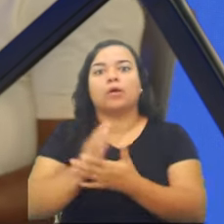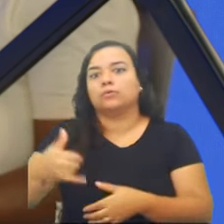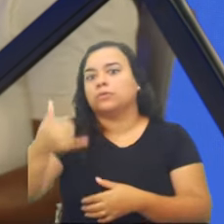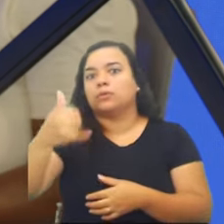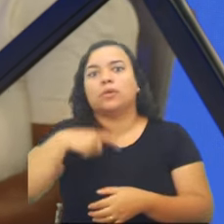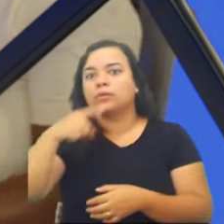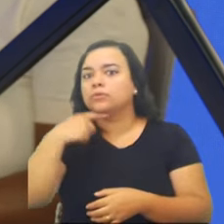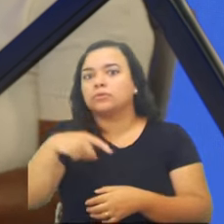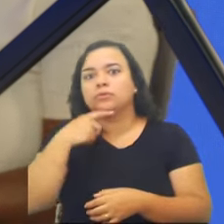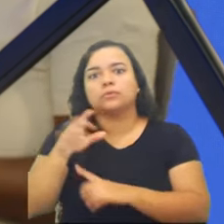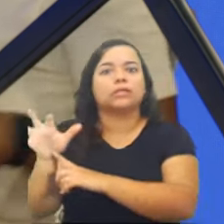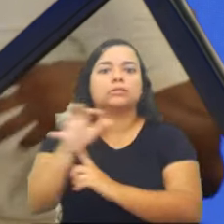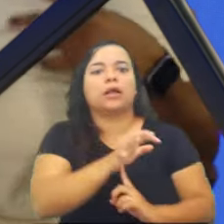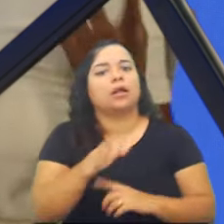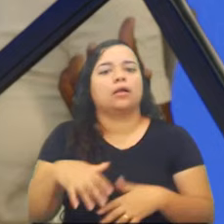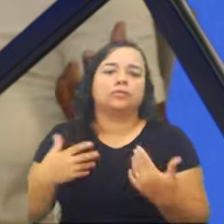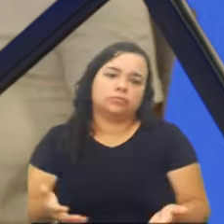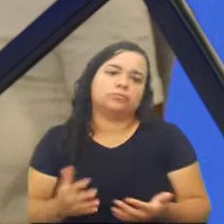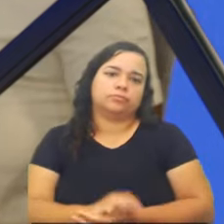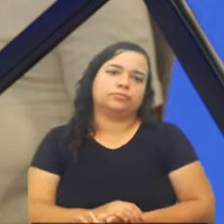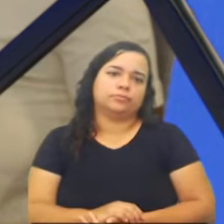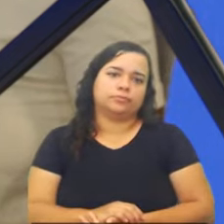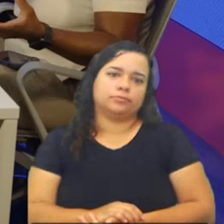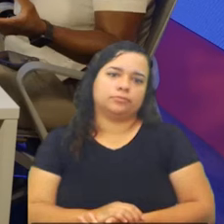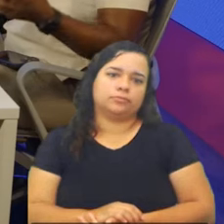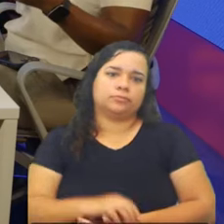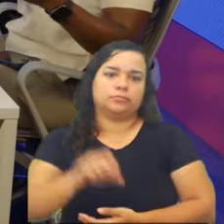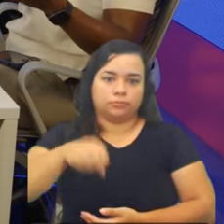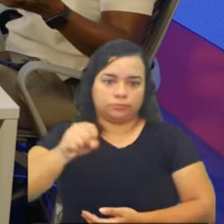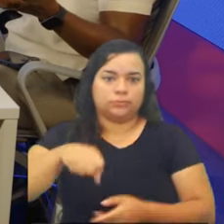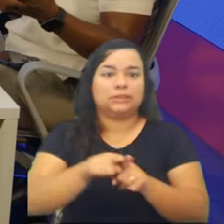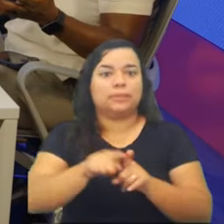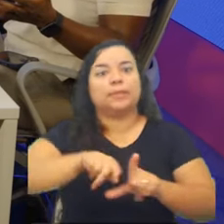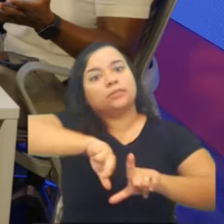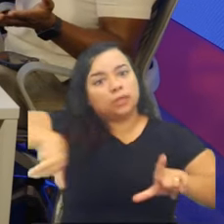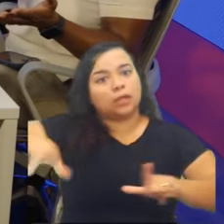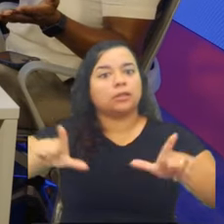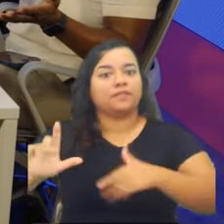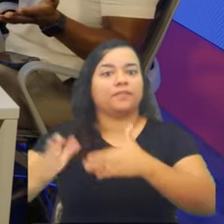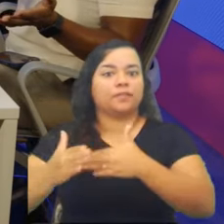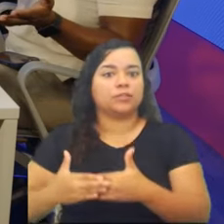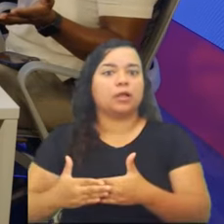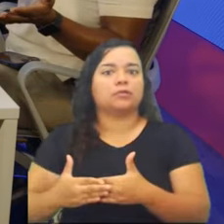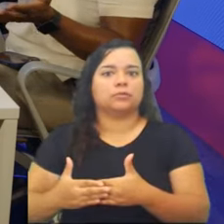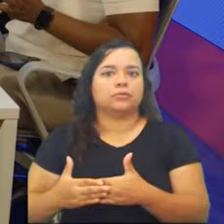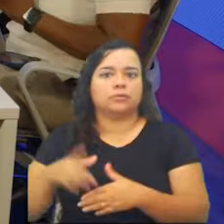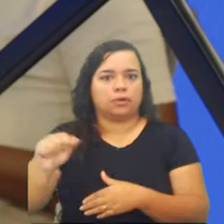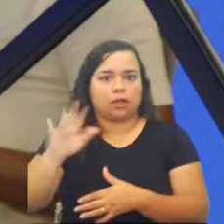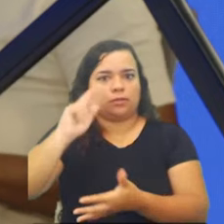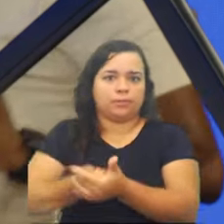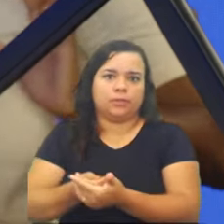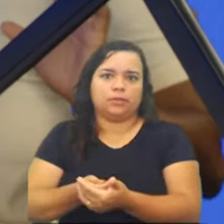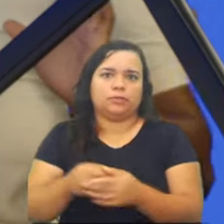que não pega celular tem lugar que é uma anena coletiva cons caro consumir stream é caro TV fechado é caro não e detalhe